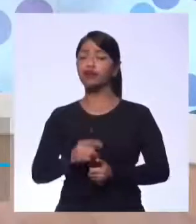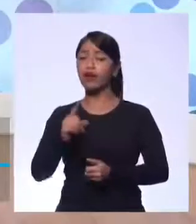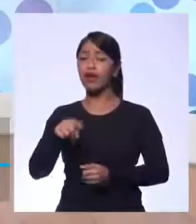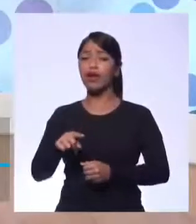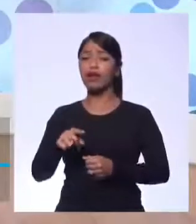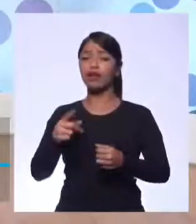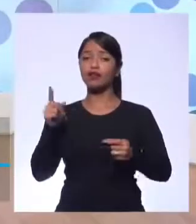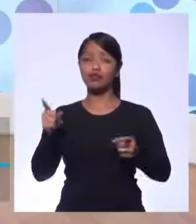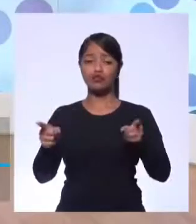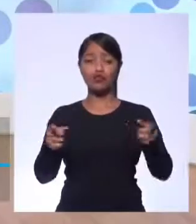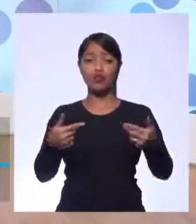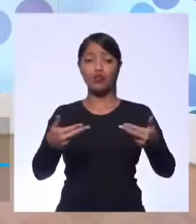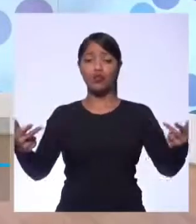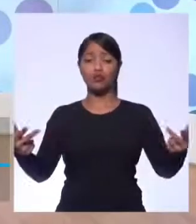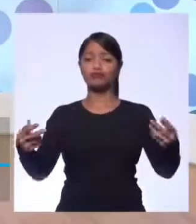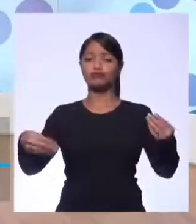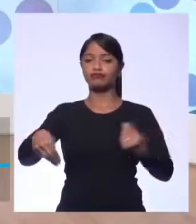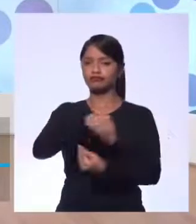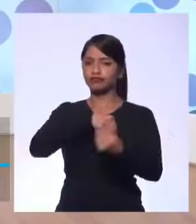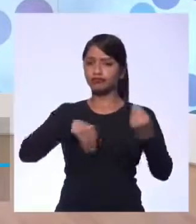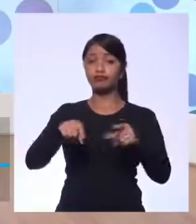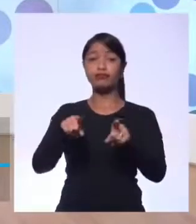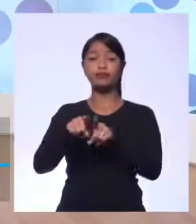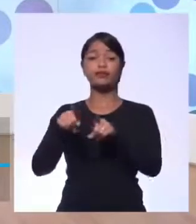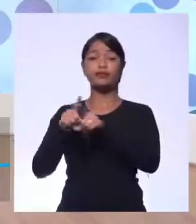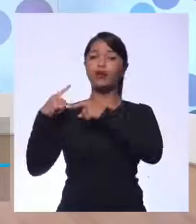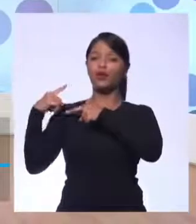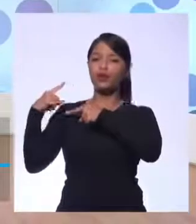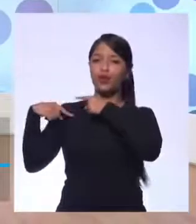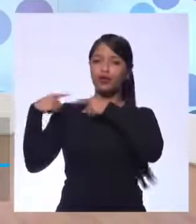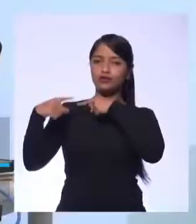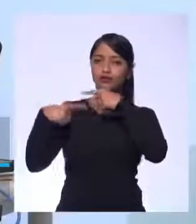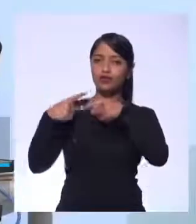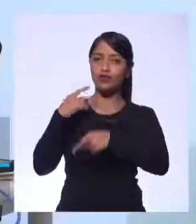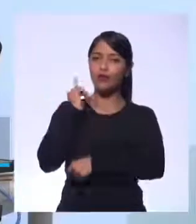intertextualidade, mas também aquela questão da tradição oral, né, gente? Sim.